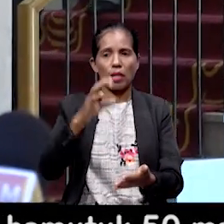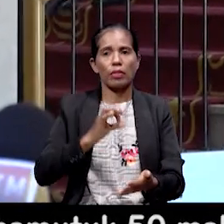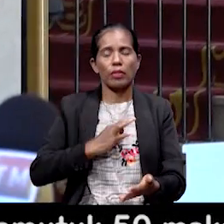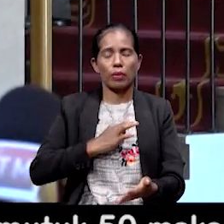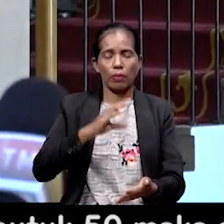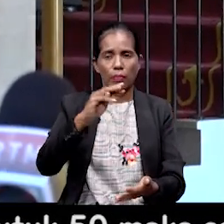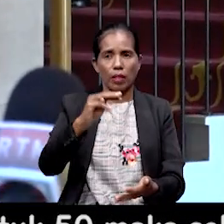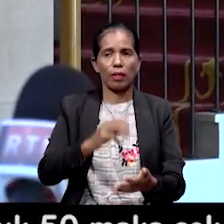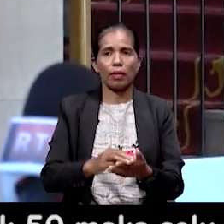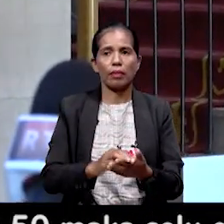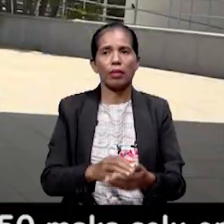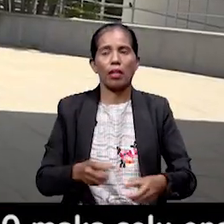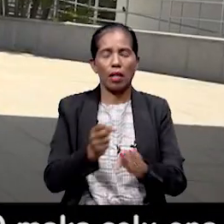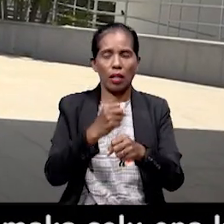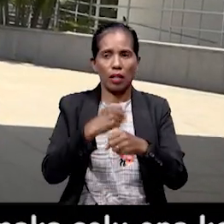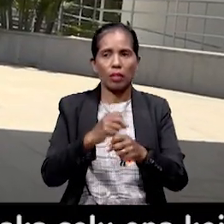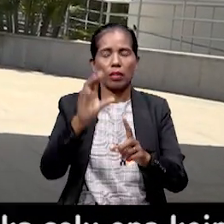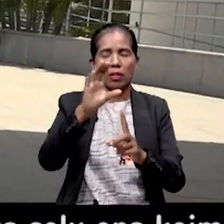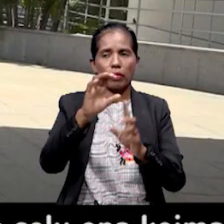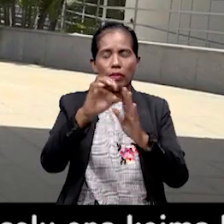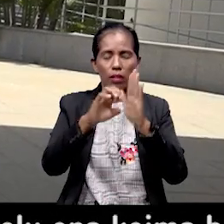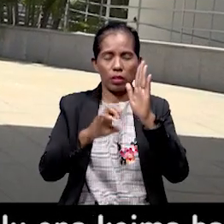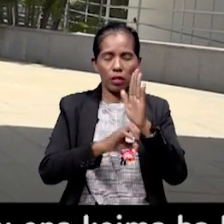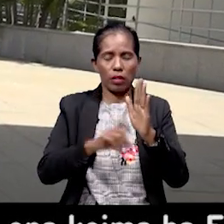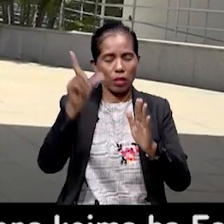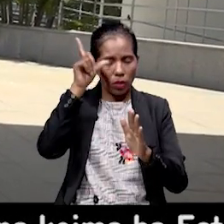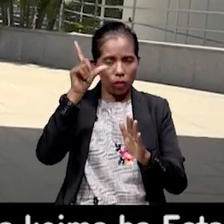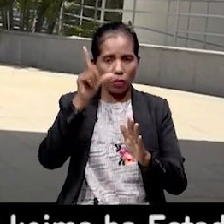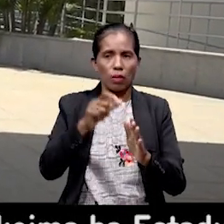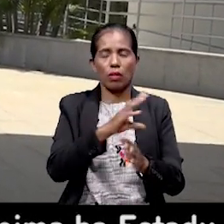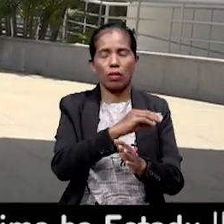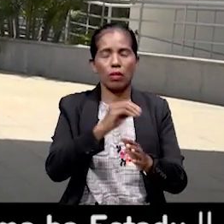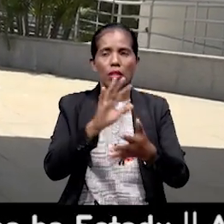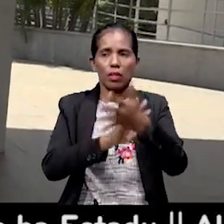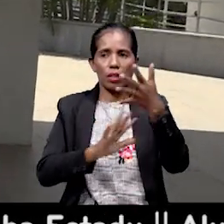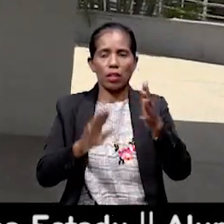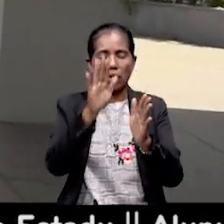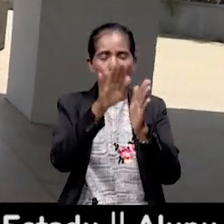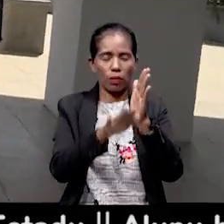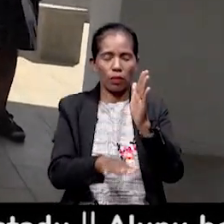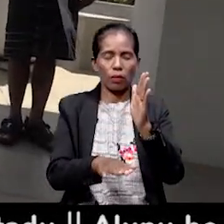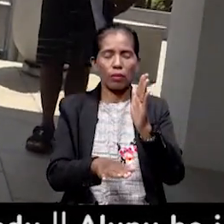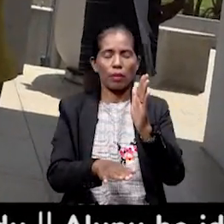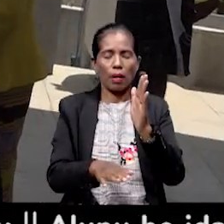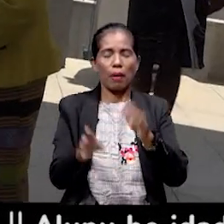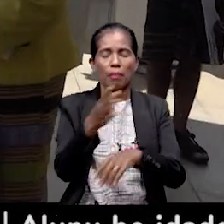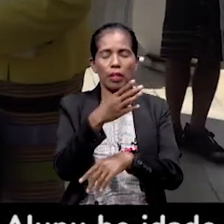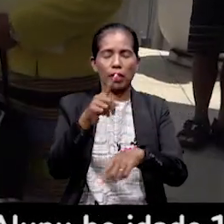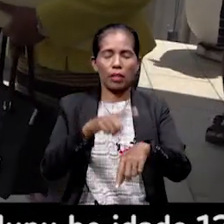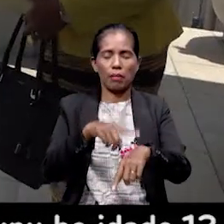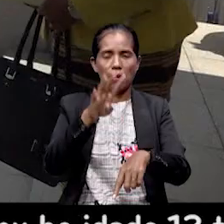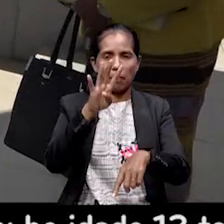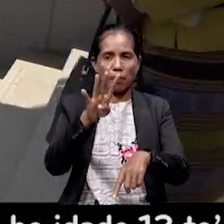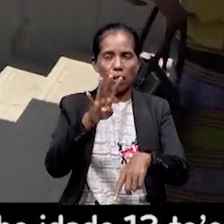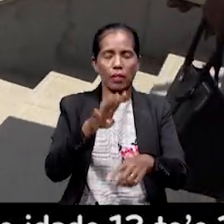Hasai Bandeira se preside o chefe de Estado Francisco Guterres Luolo. No cerimônia Hatum Bandeira se relau e a Tukuhat Lokrai, nebe